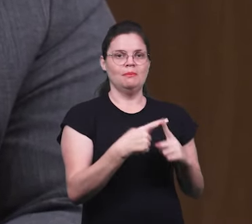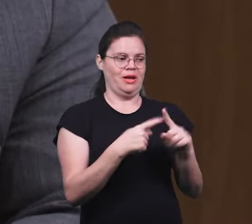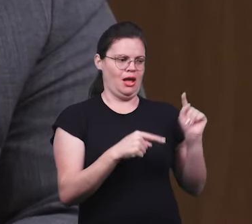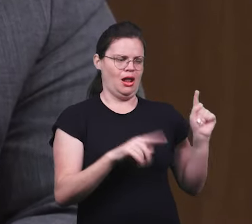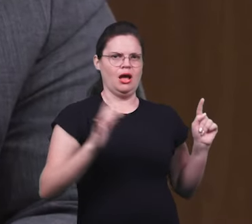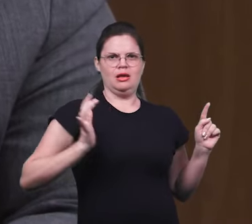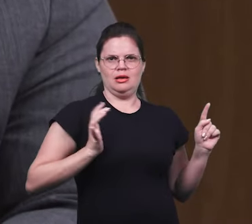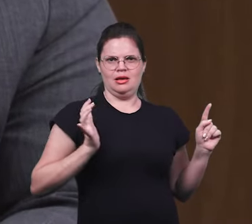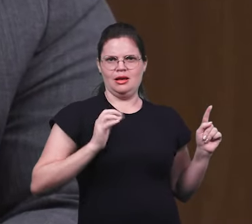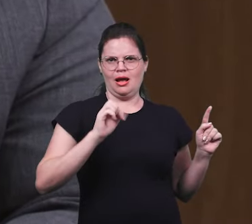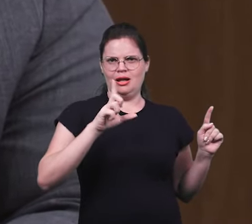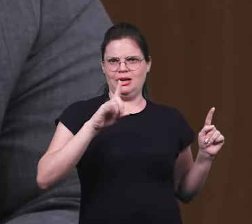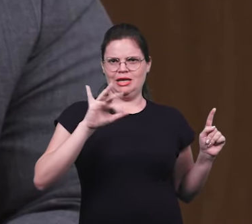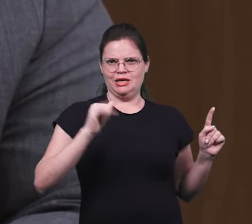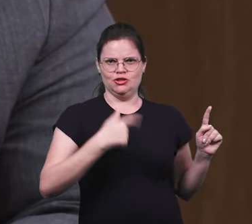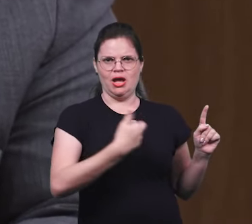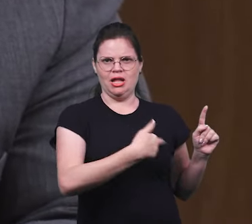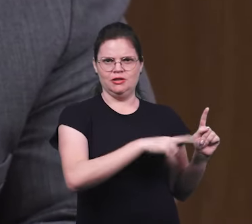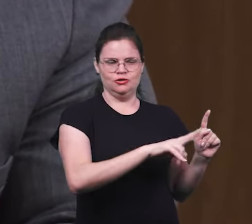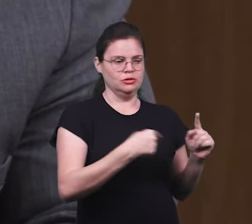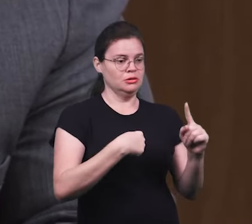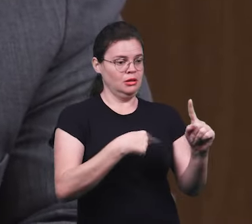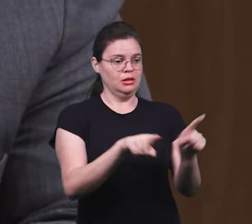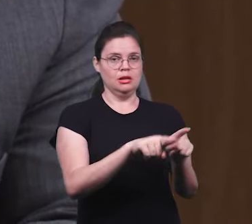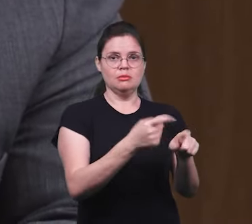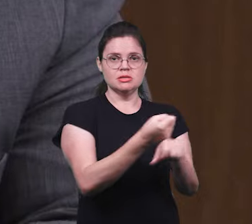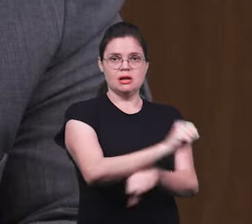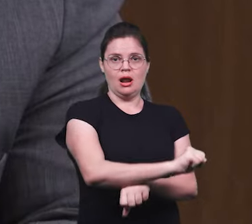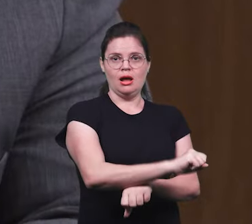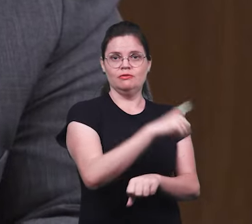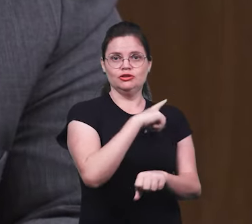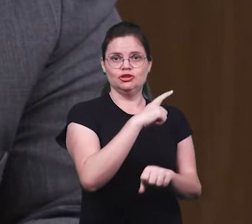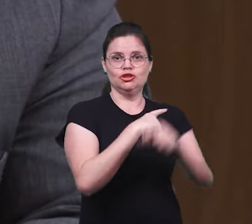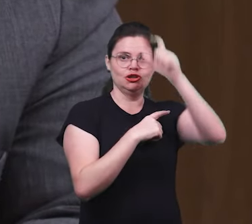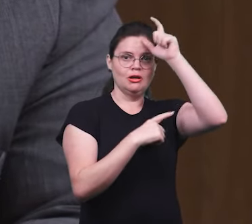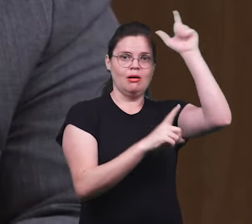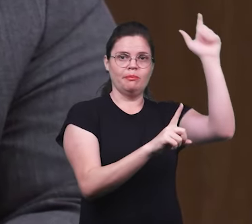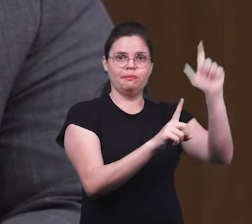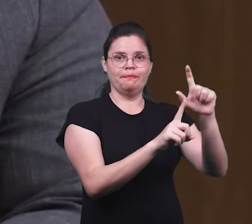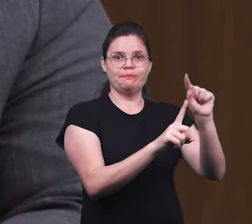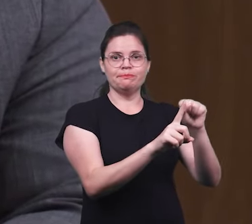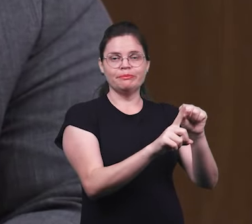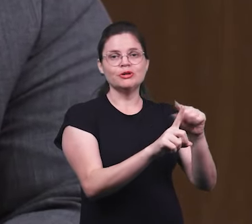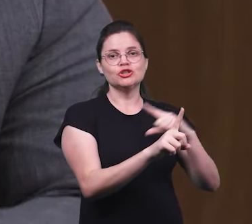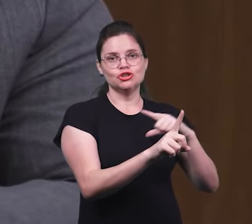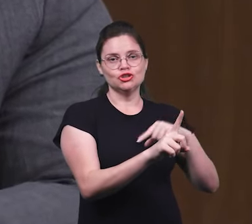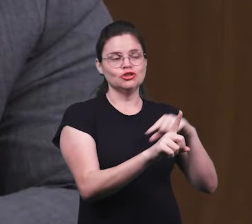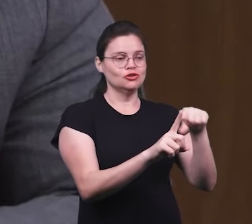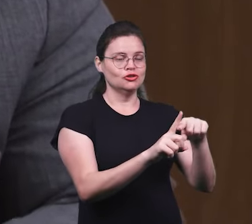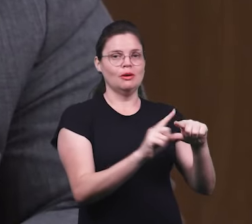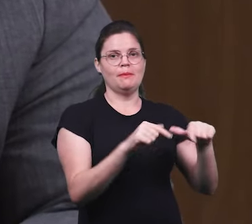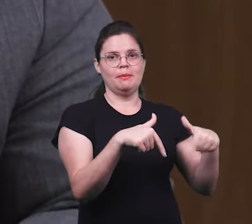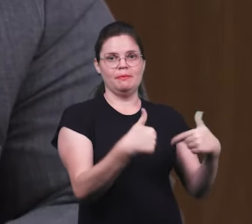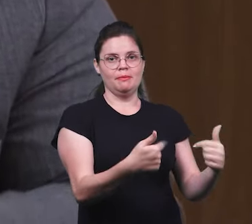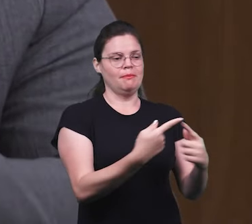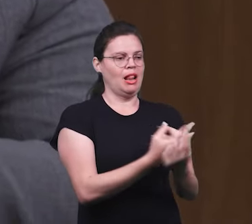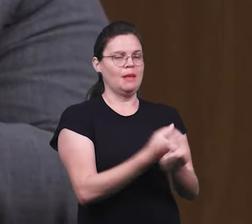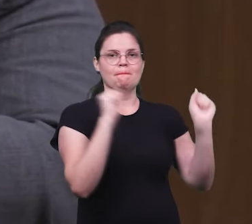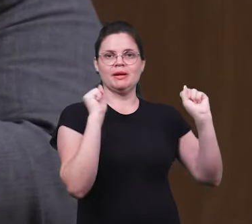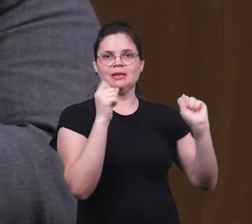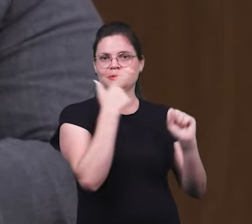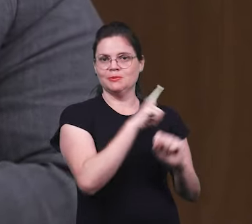reputação, rica, uma mulher religiosa, agora alcança uma escrava que estava sob a opressão ali daquela ação maligna. Só